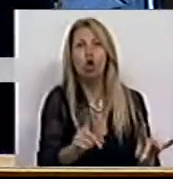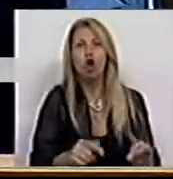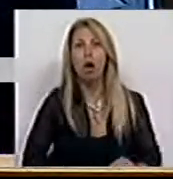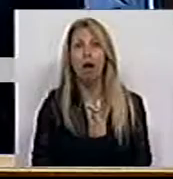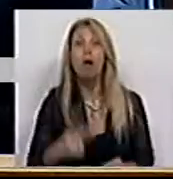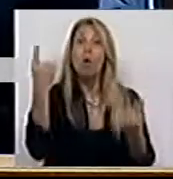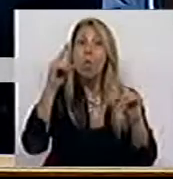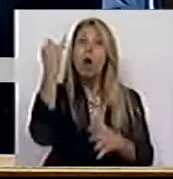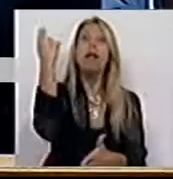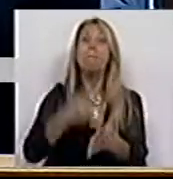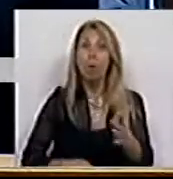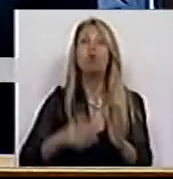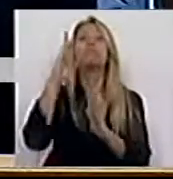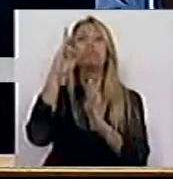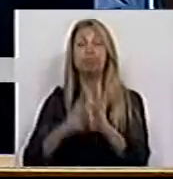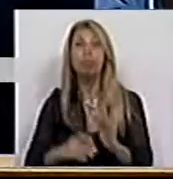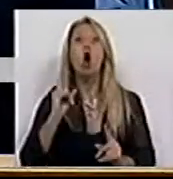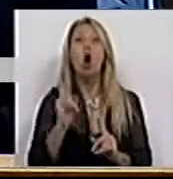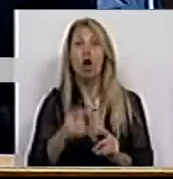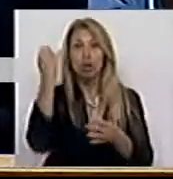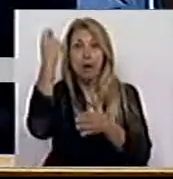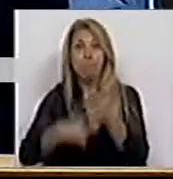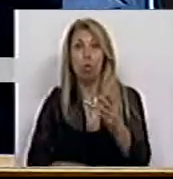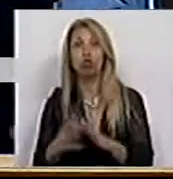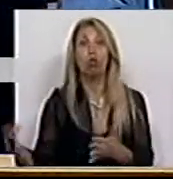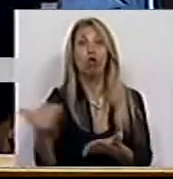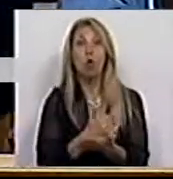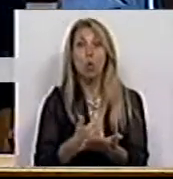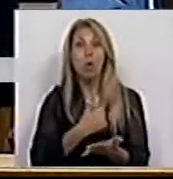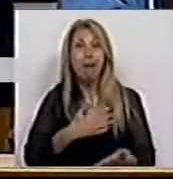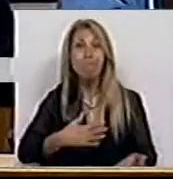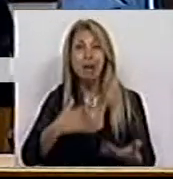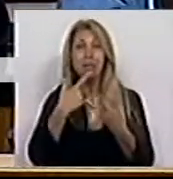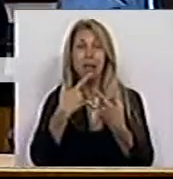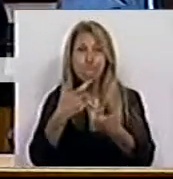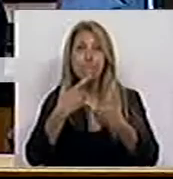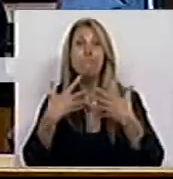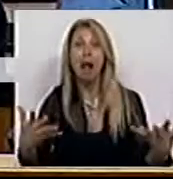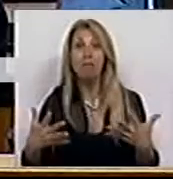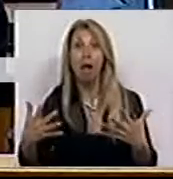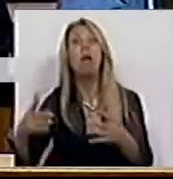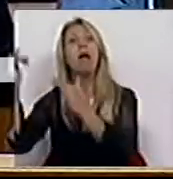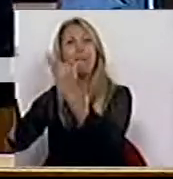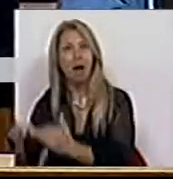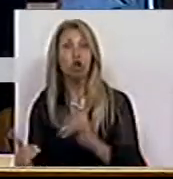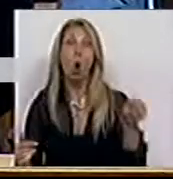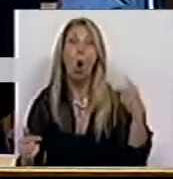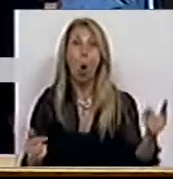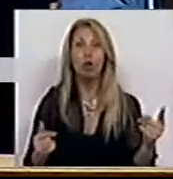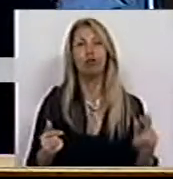vai descer é o imposto sobre o lucro das grandes empresas, enquanto todos os outros sobem. Numa palavra,